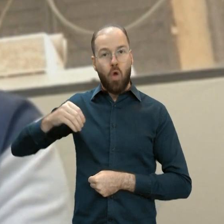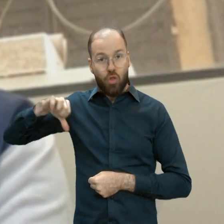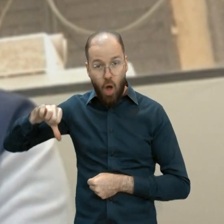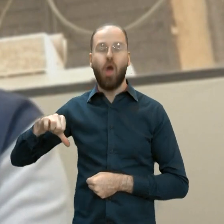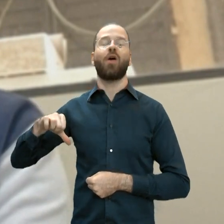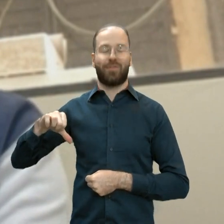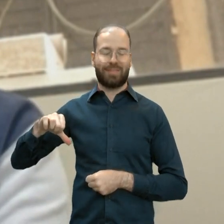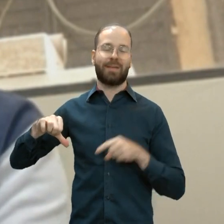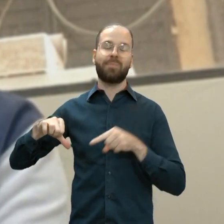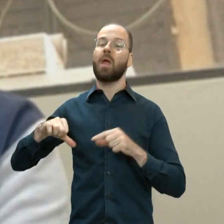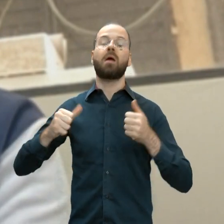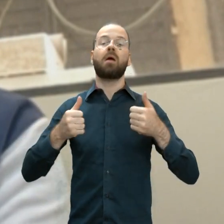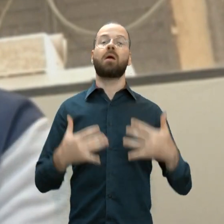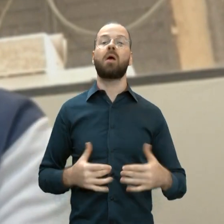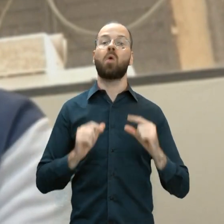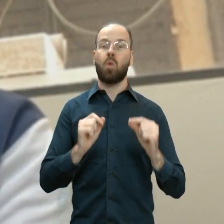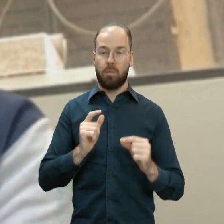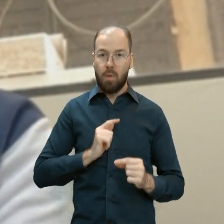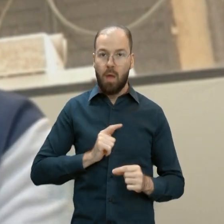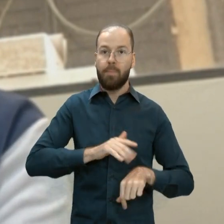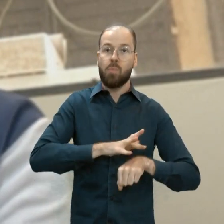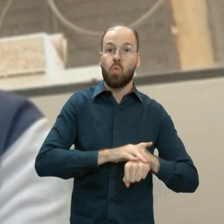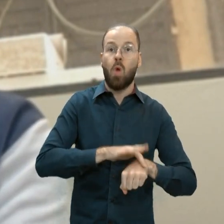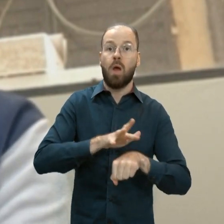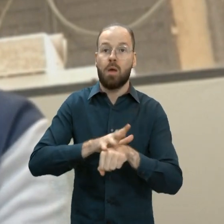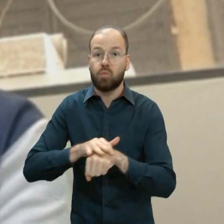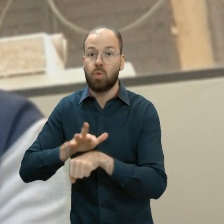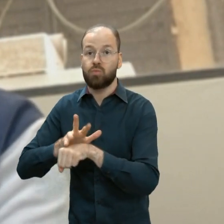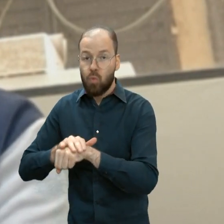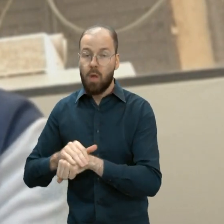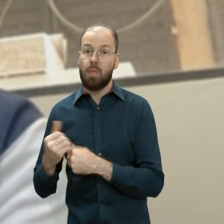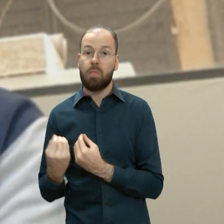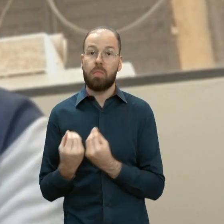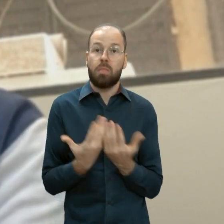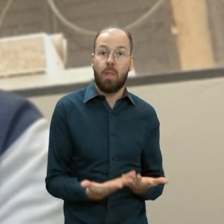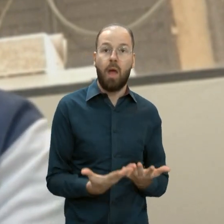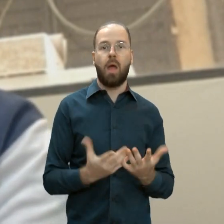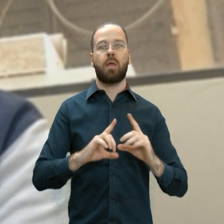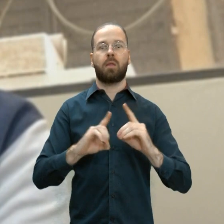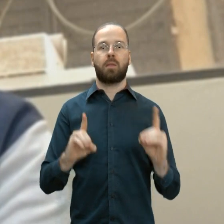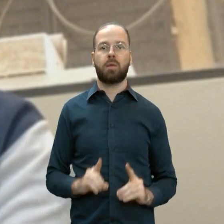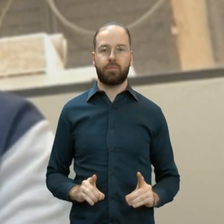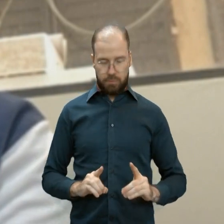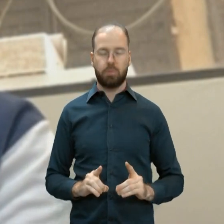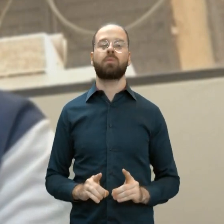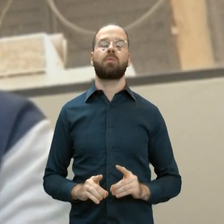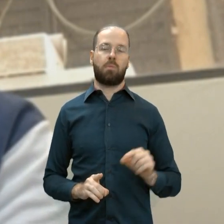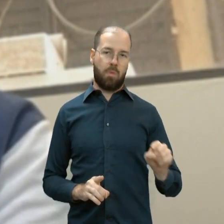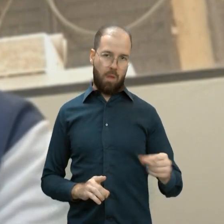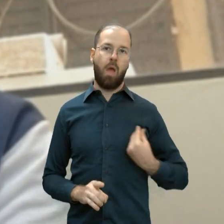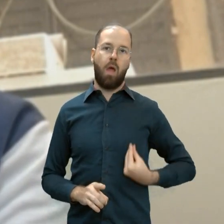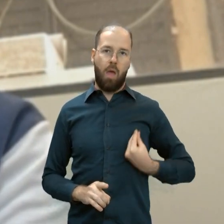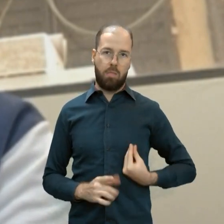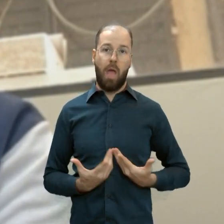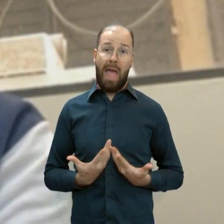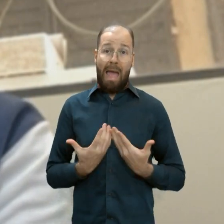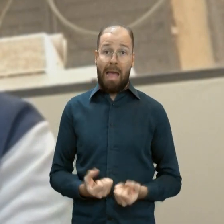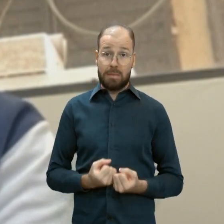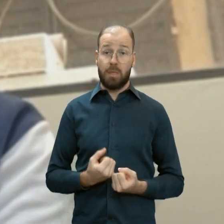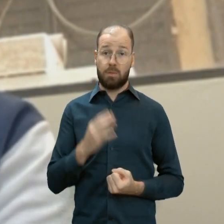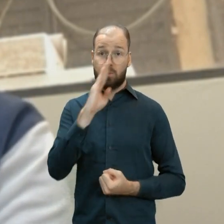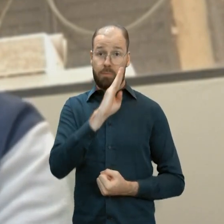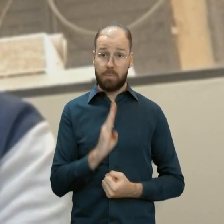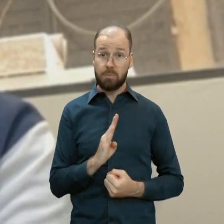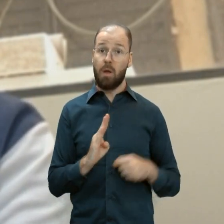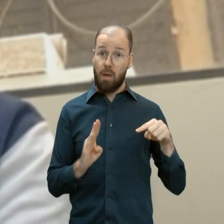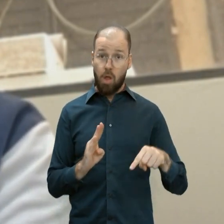das limitações que geram uma deficiência. Ele ainda é aceito no Brasil e é ele que a